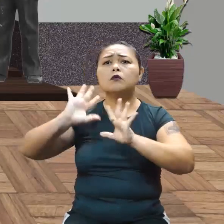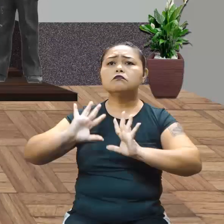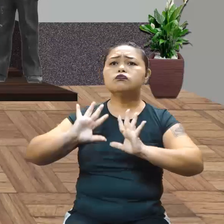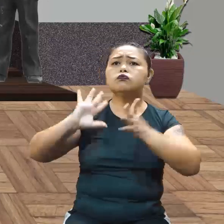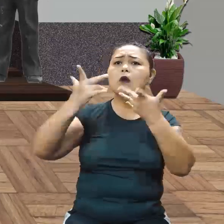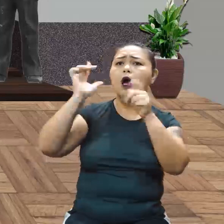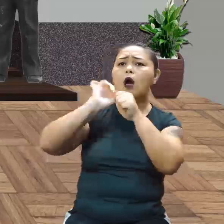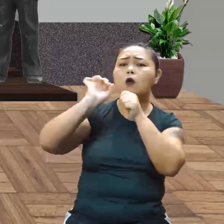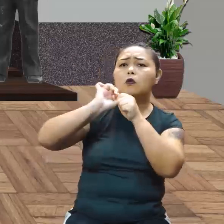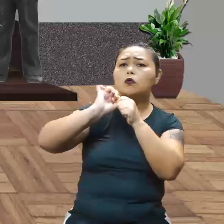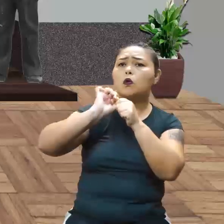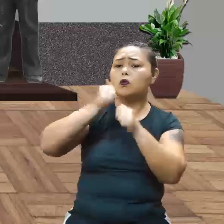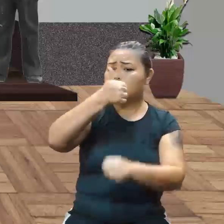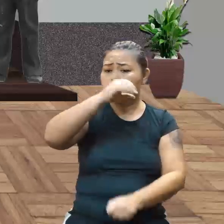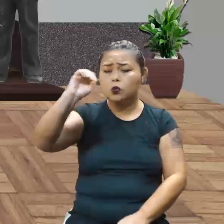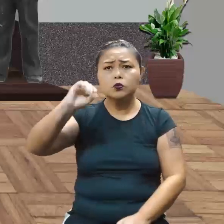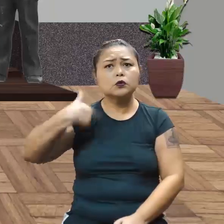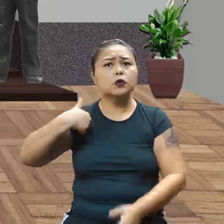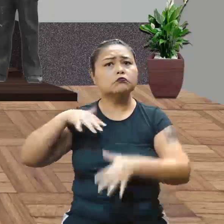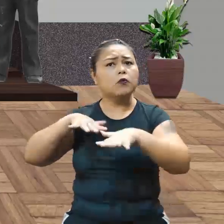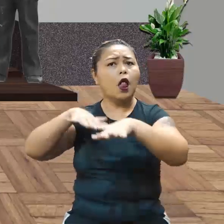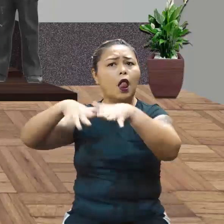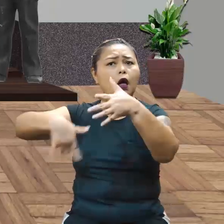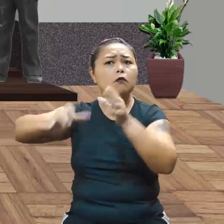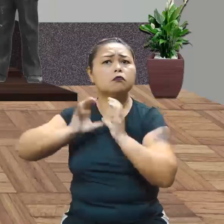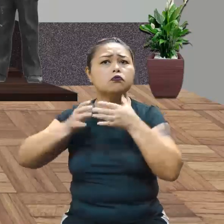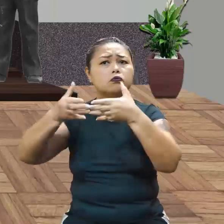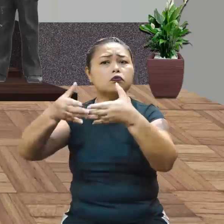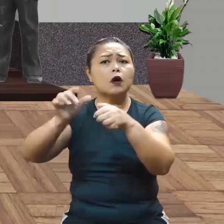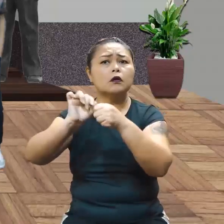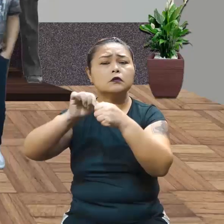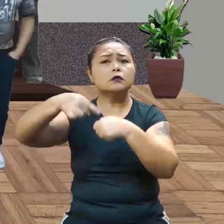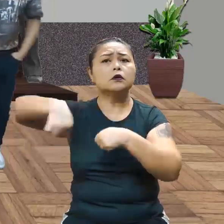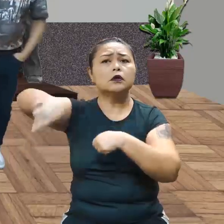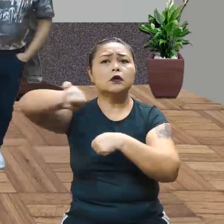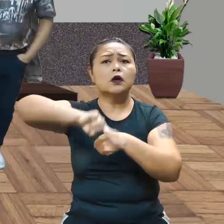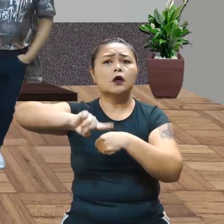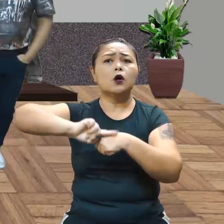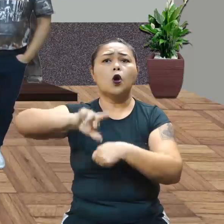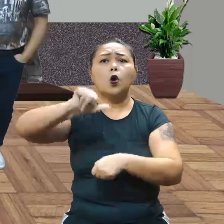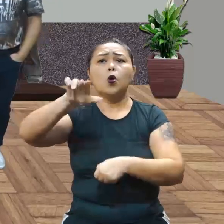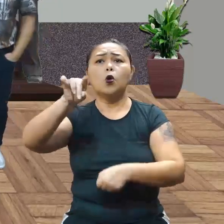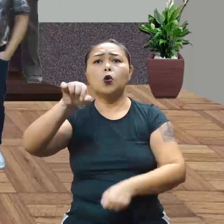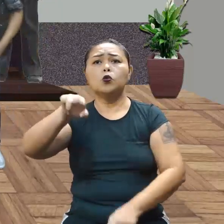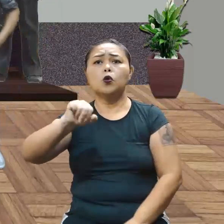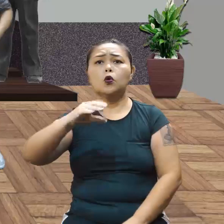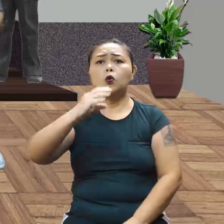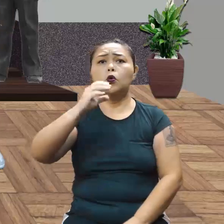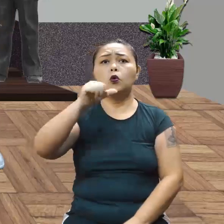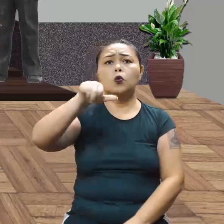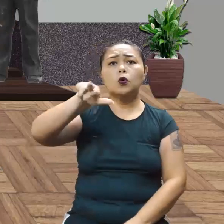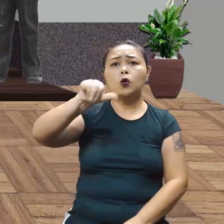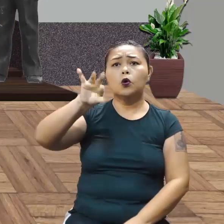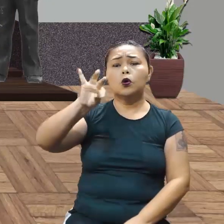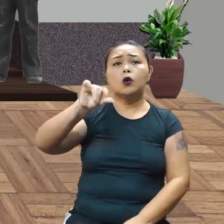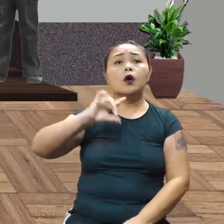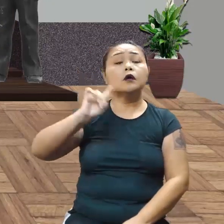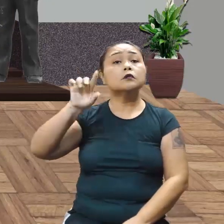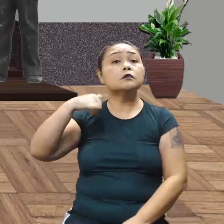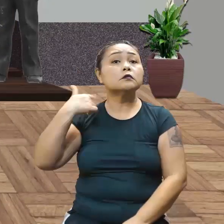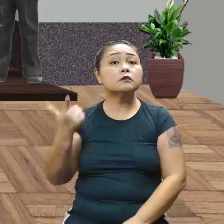centenário da expedição Rondon-Roosevelt. A comissão também se atribuiu de função de